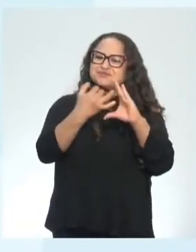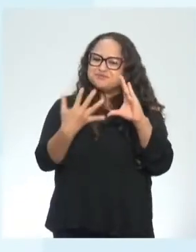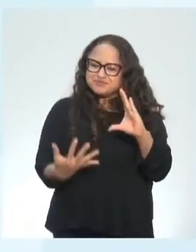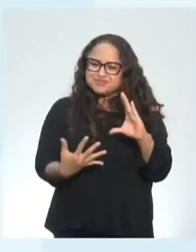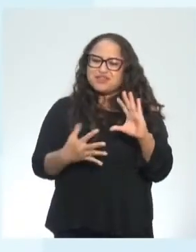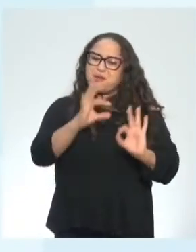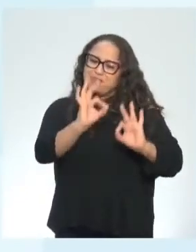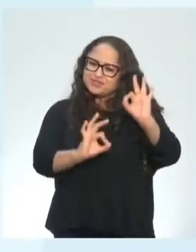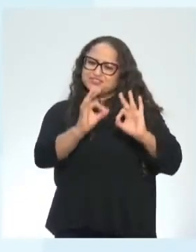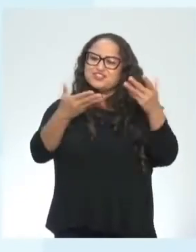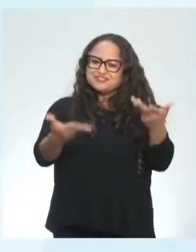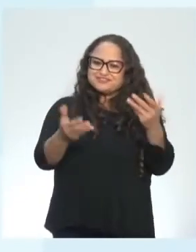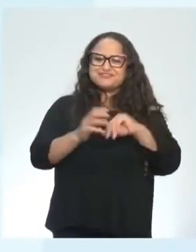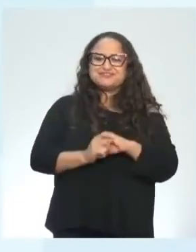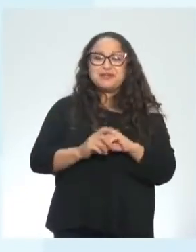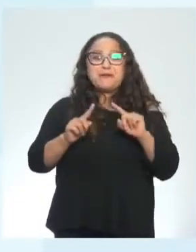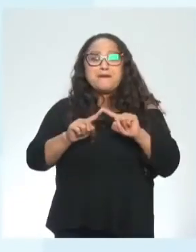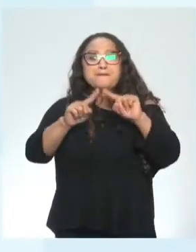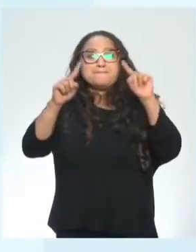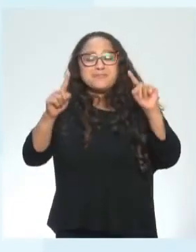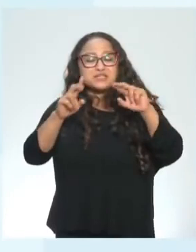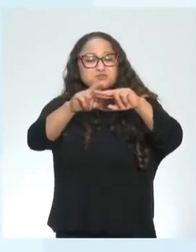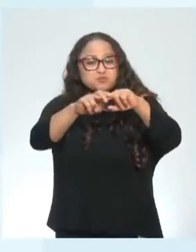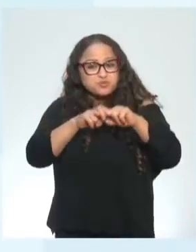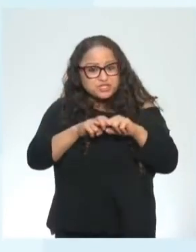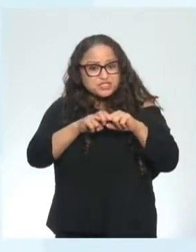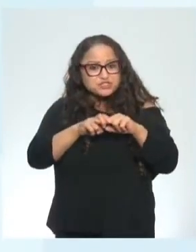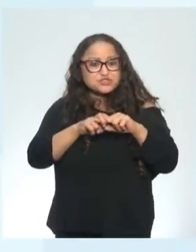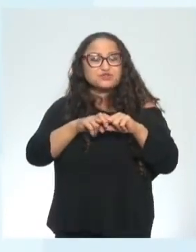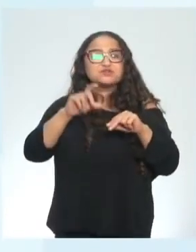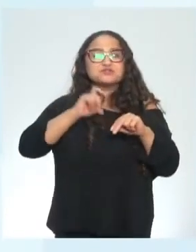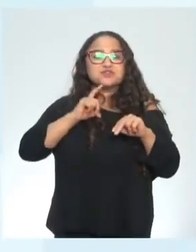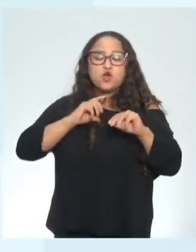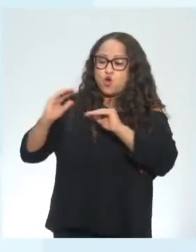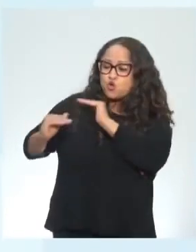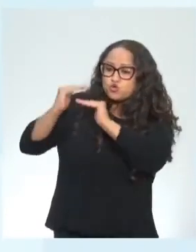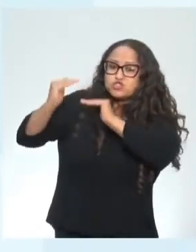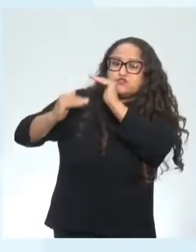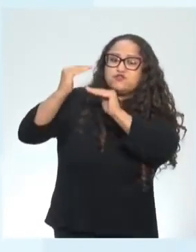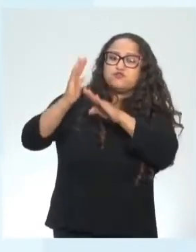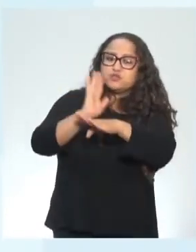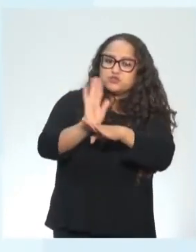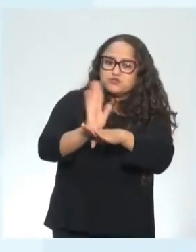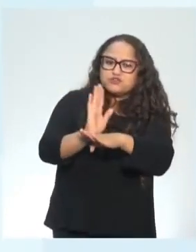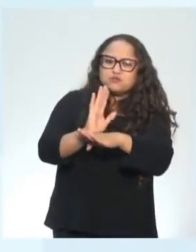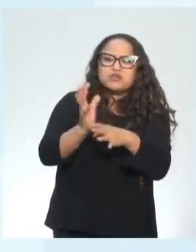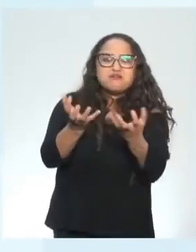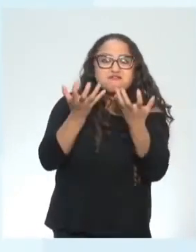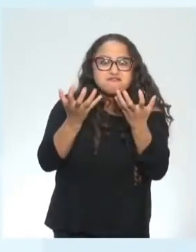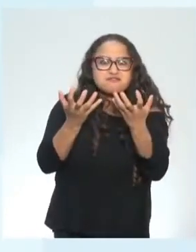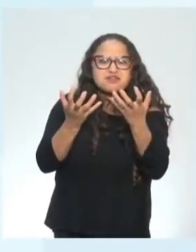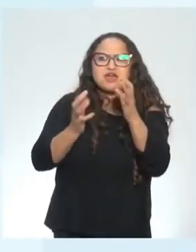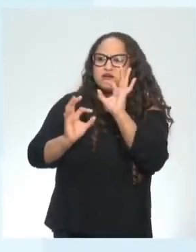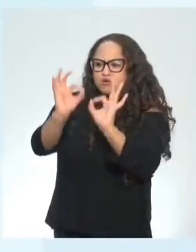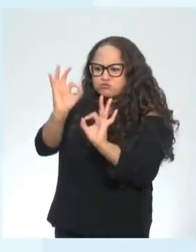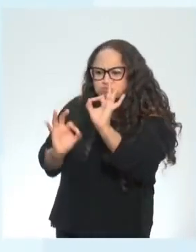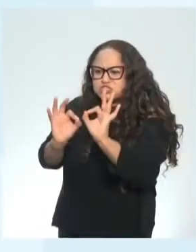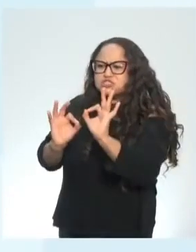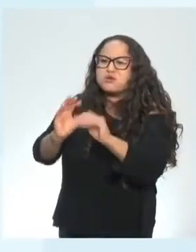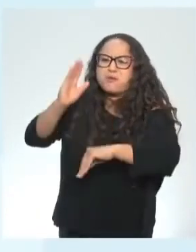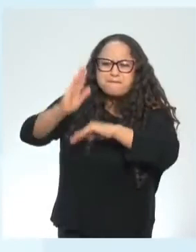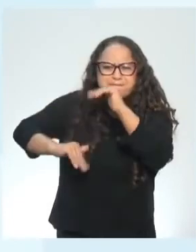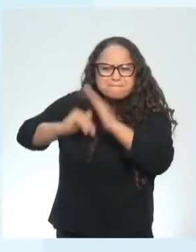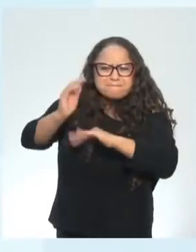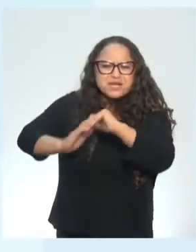português e planejados Ford Resende por essa razão the developing nova fio muito Hair loss of preparation tão